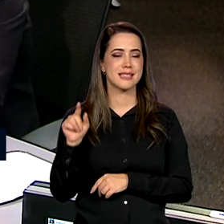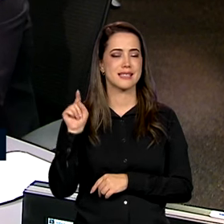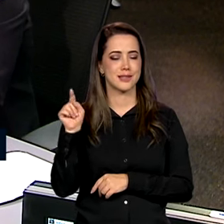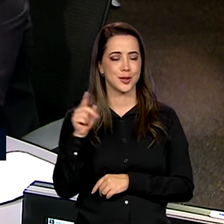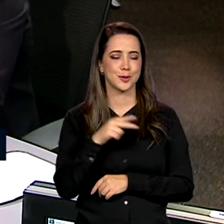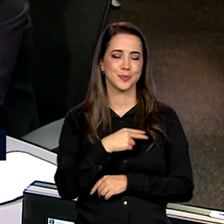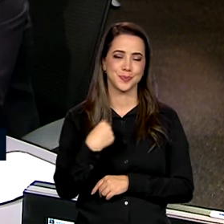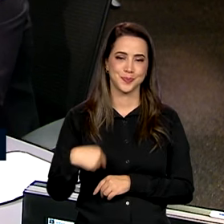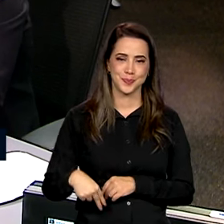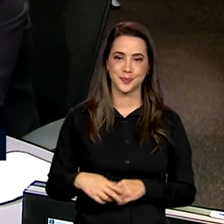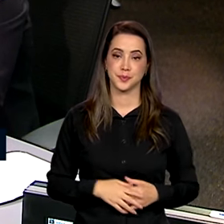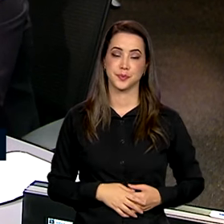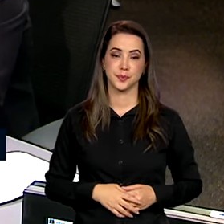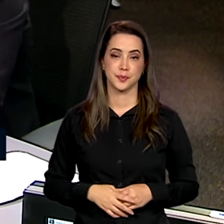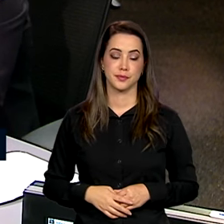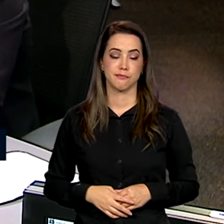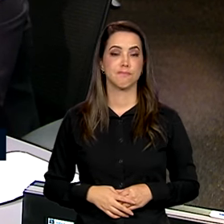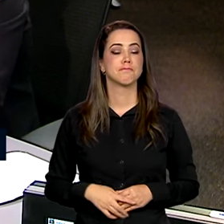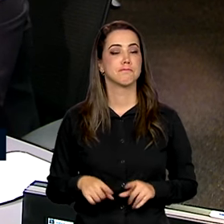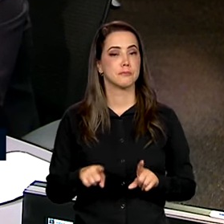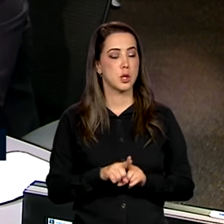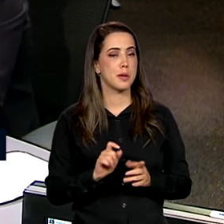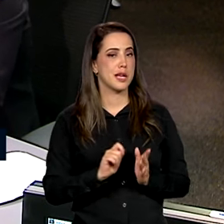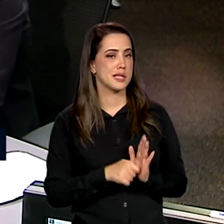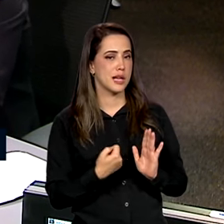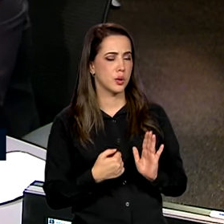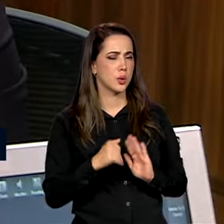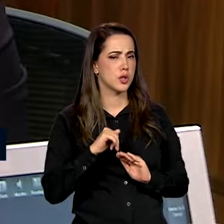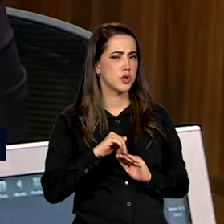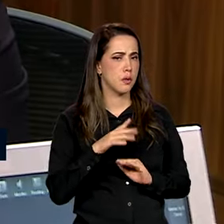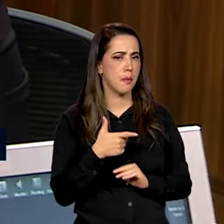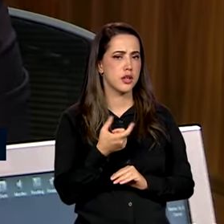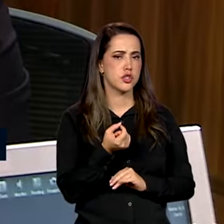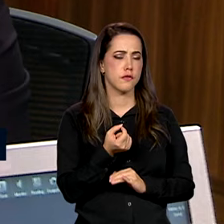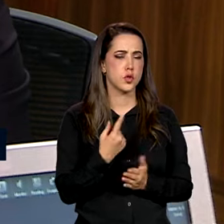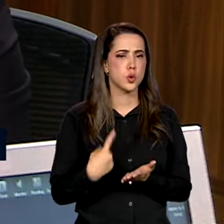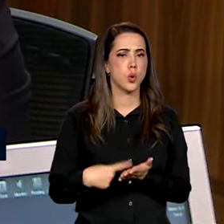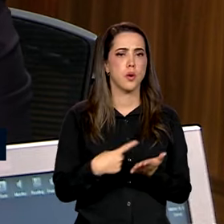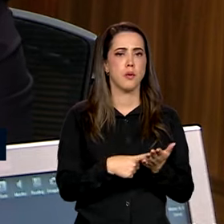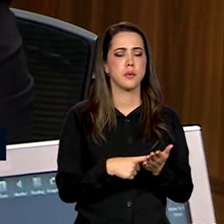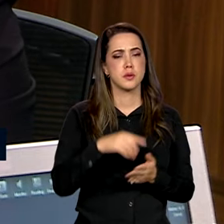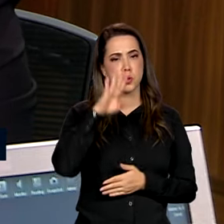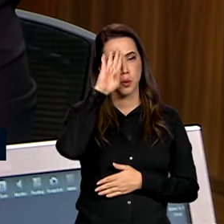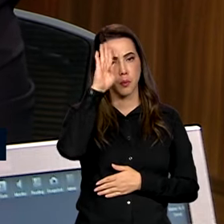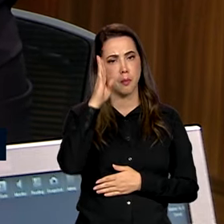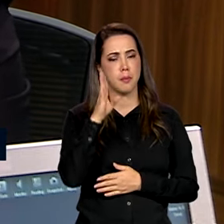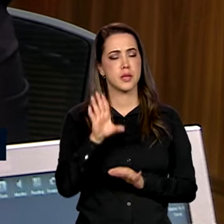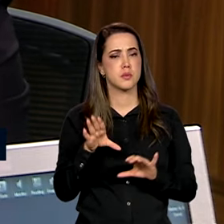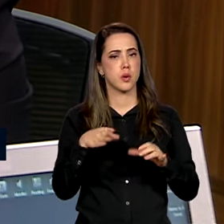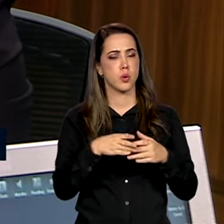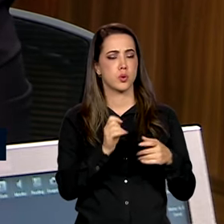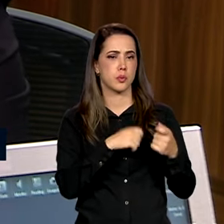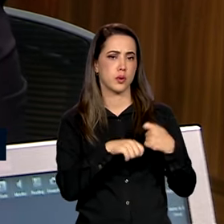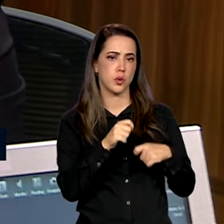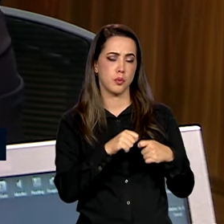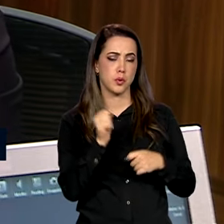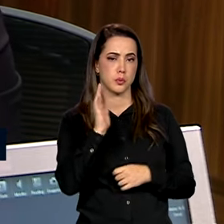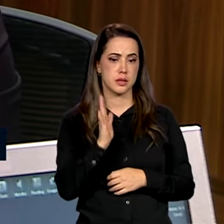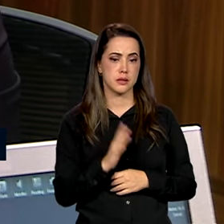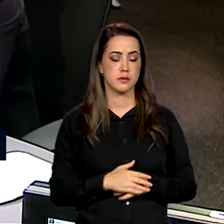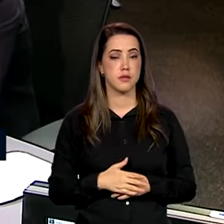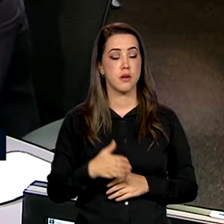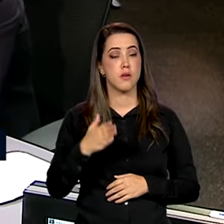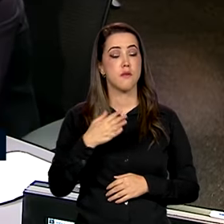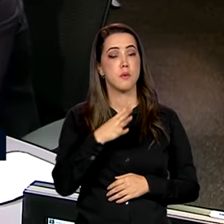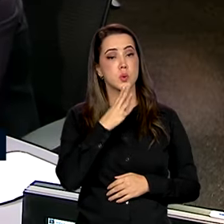x jimpink a programação inclui também a assinatura de mais de 20 acordos com o principal parceiro comercial do Brasil vamos saber